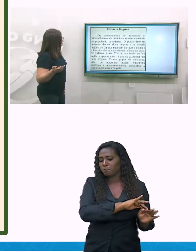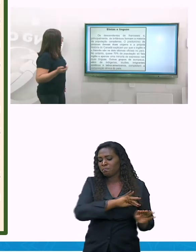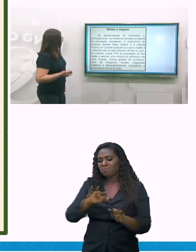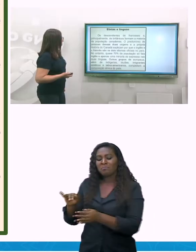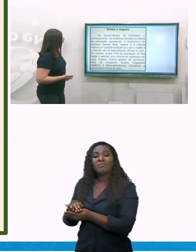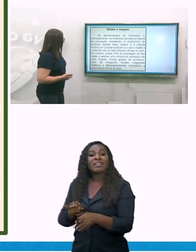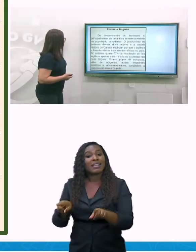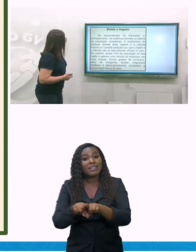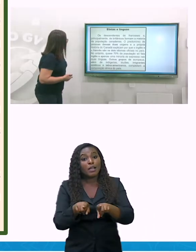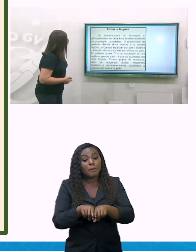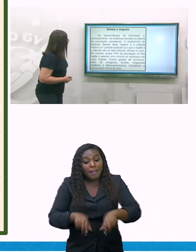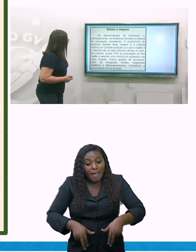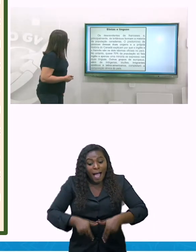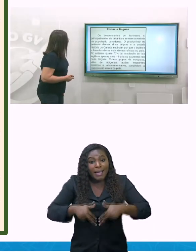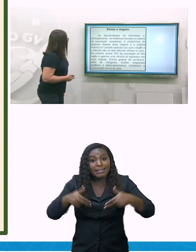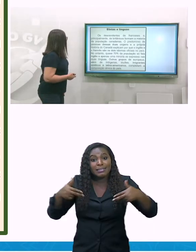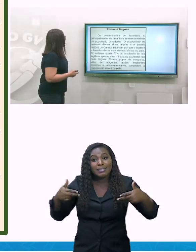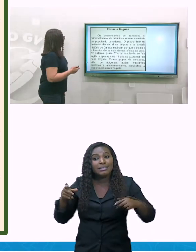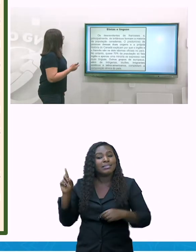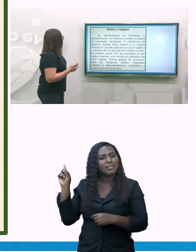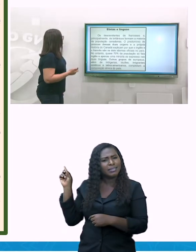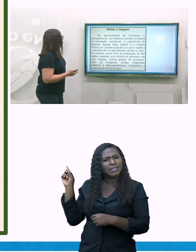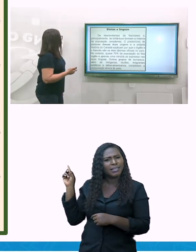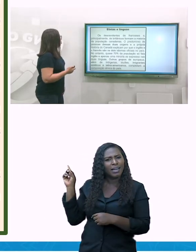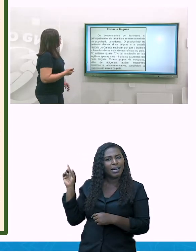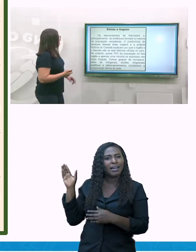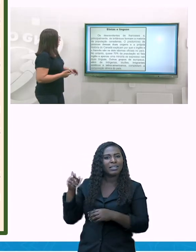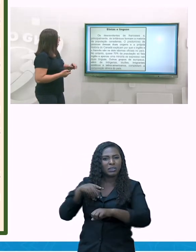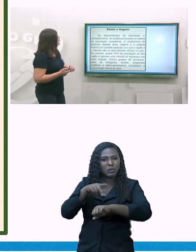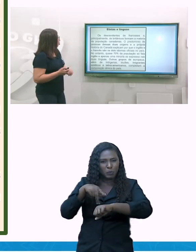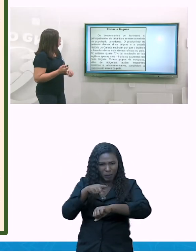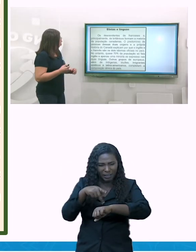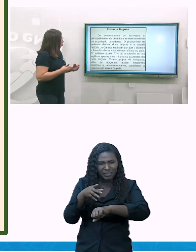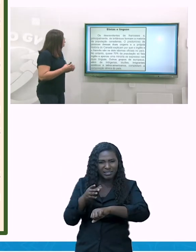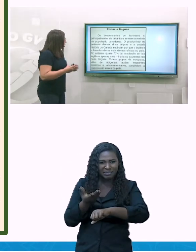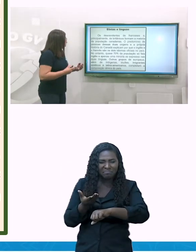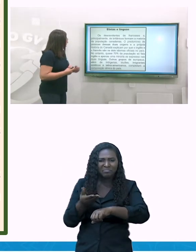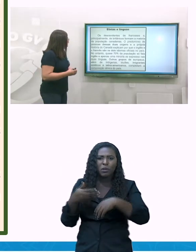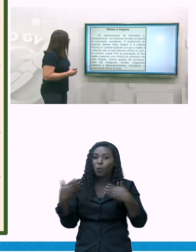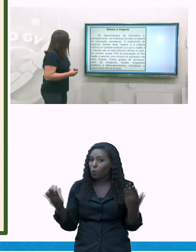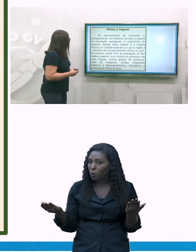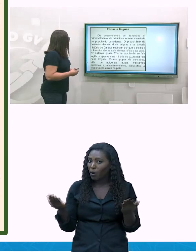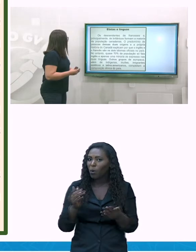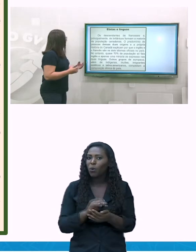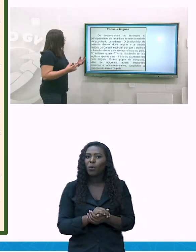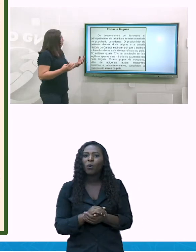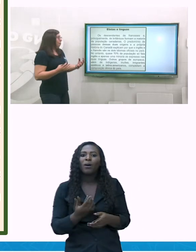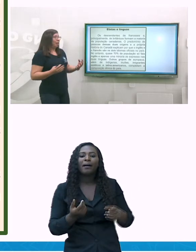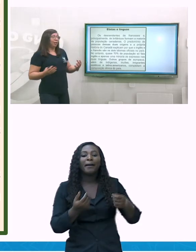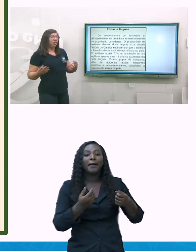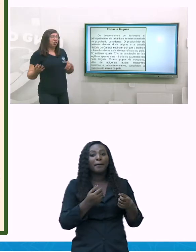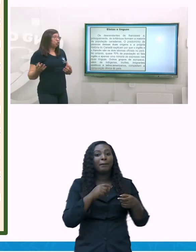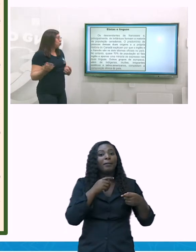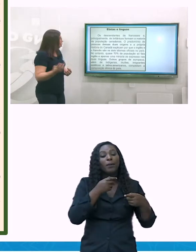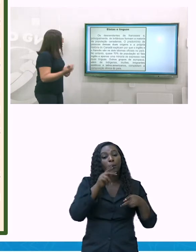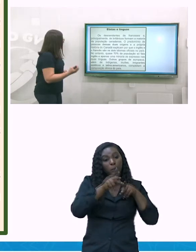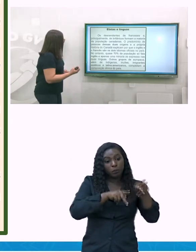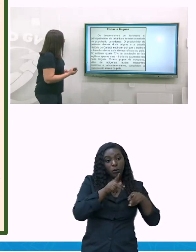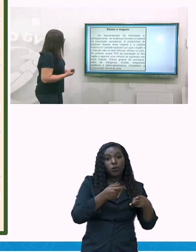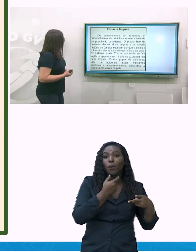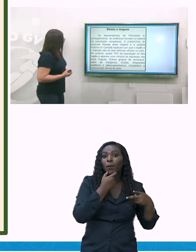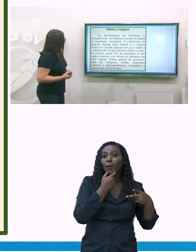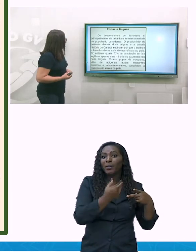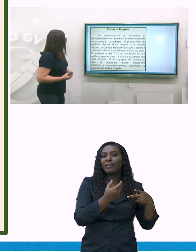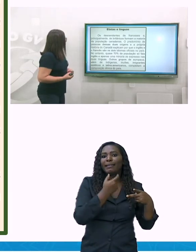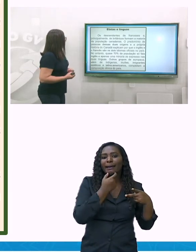a maioria da população canadense. O predomínio de pessoas dessas duas origens e a própria história